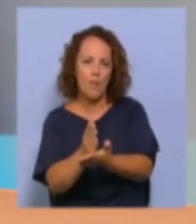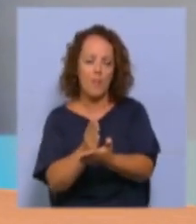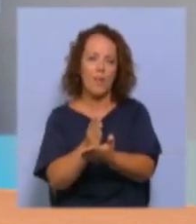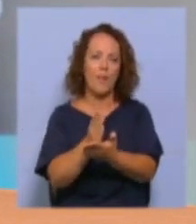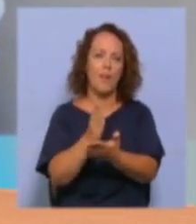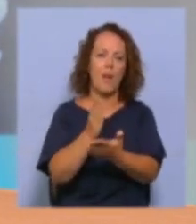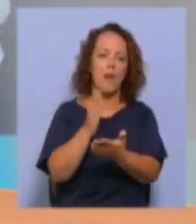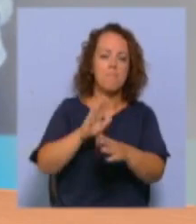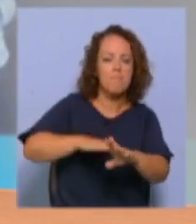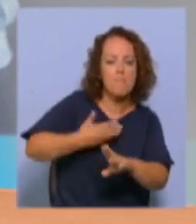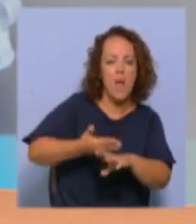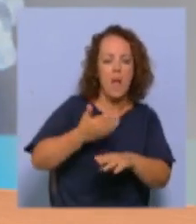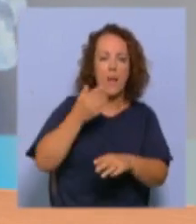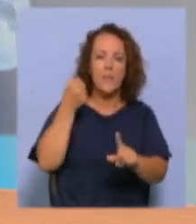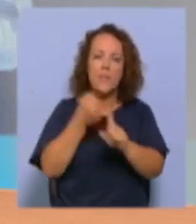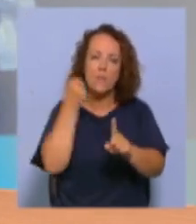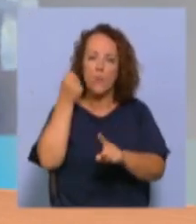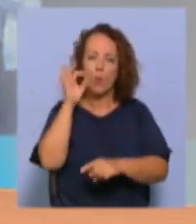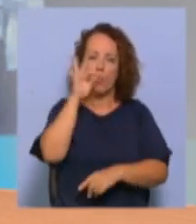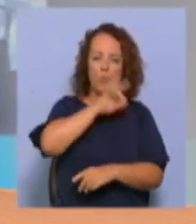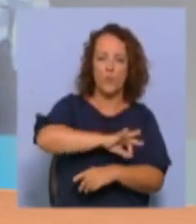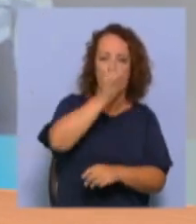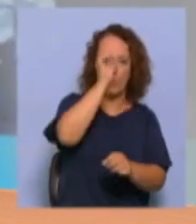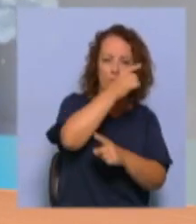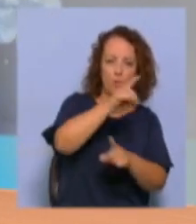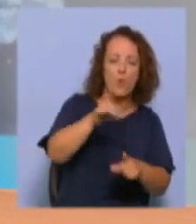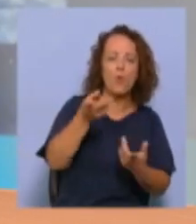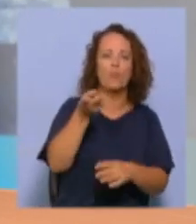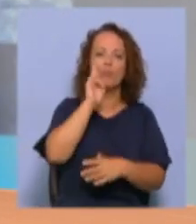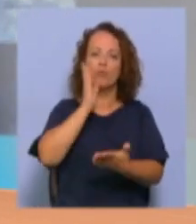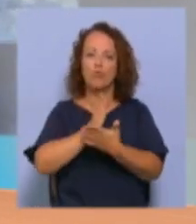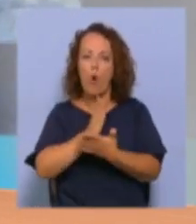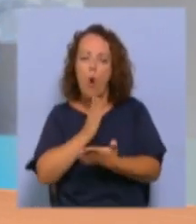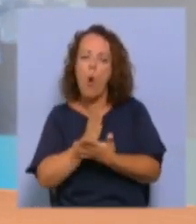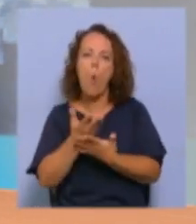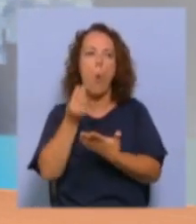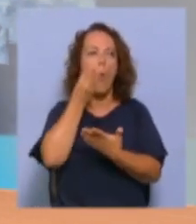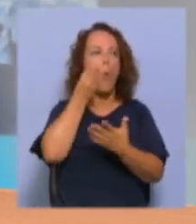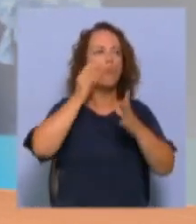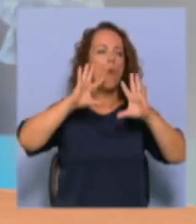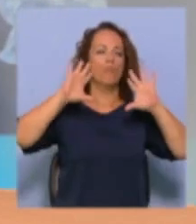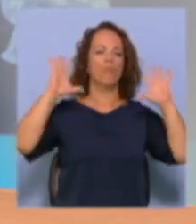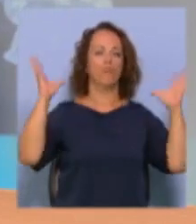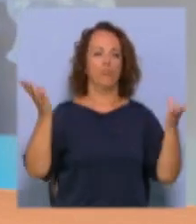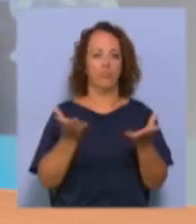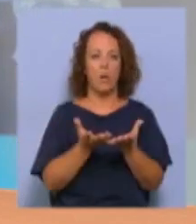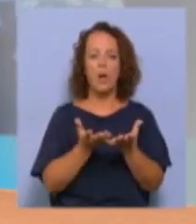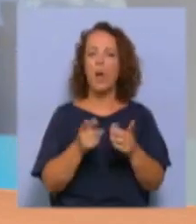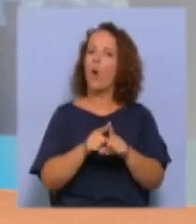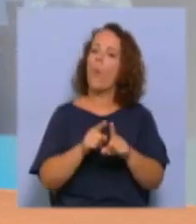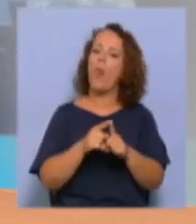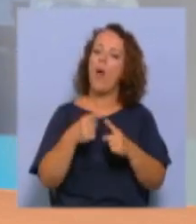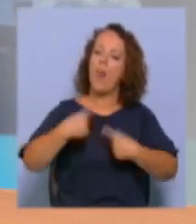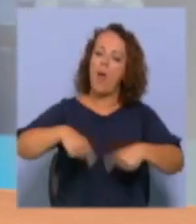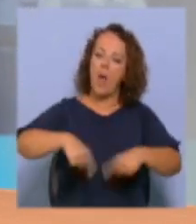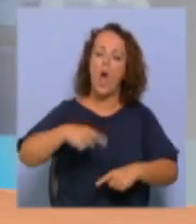desafio profissional dos professores e dos diretores de escola e de como tudo isto funciona. Há um maior conhecimento mútuo